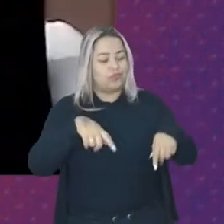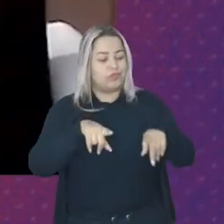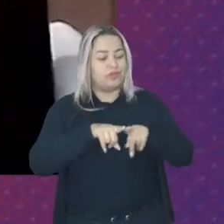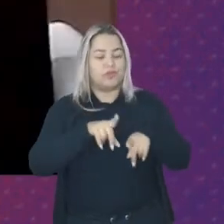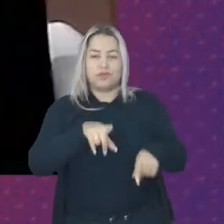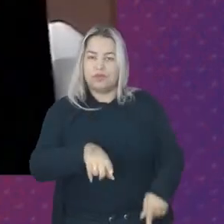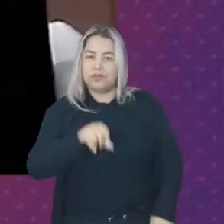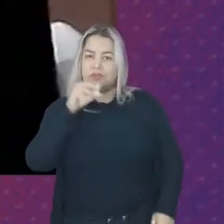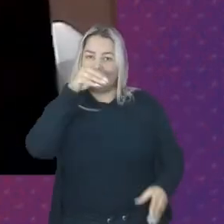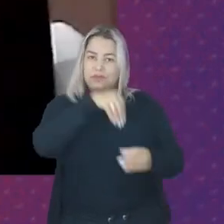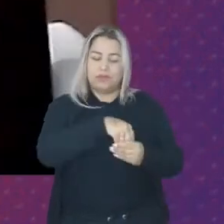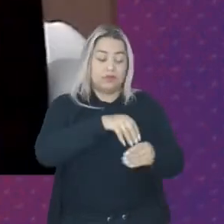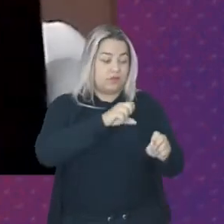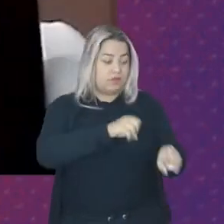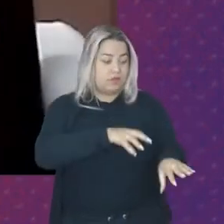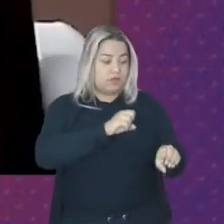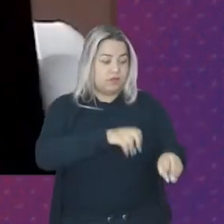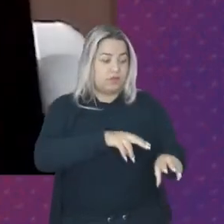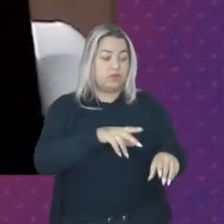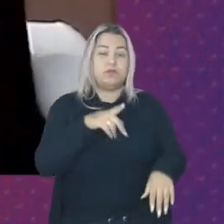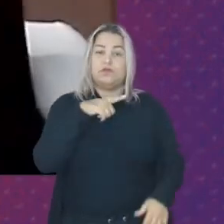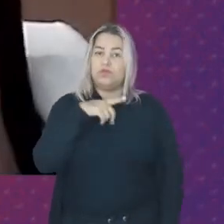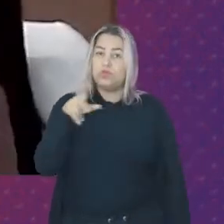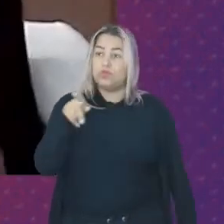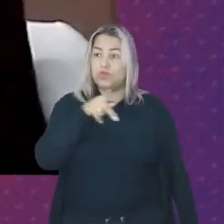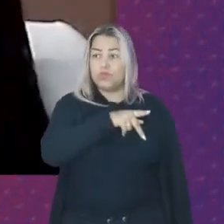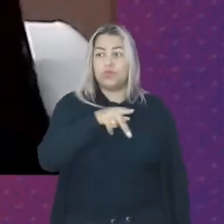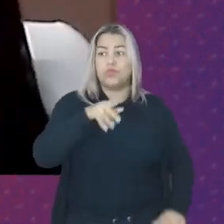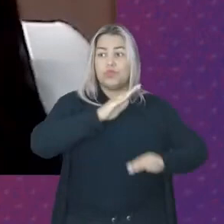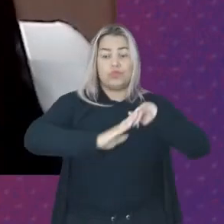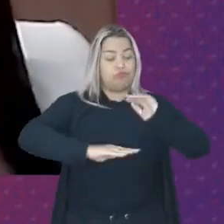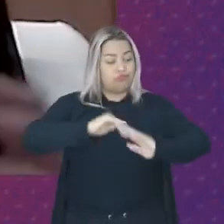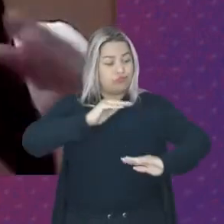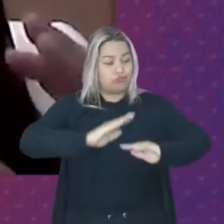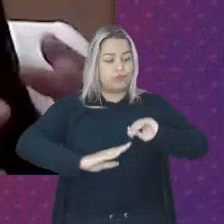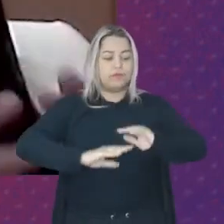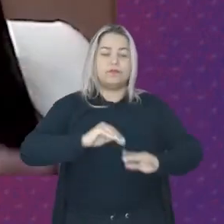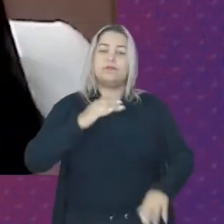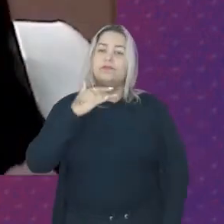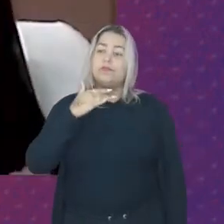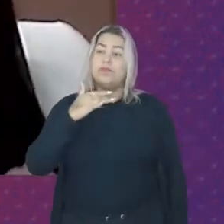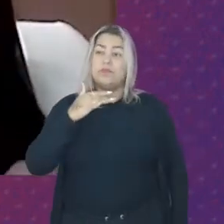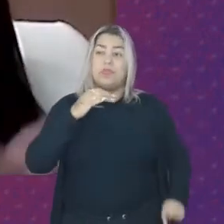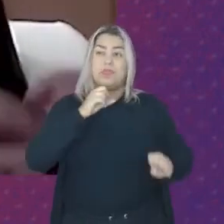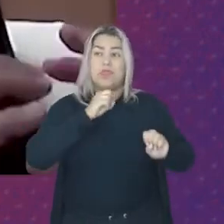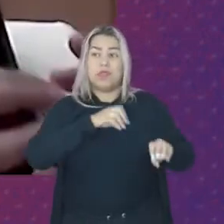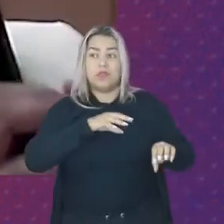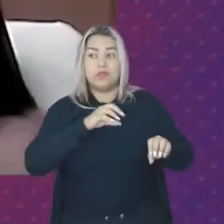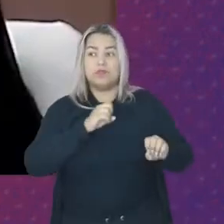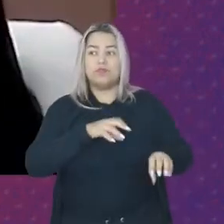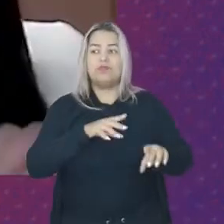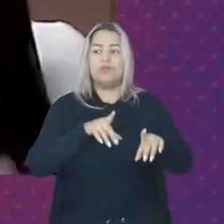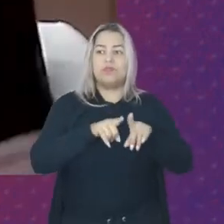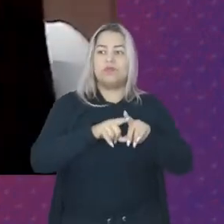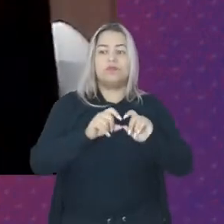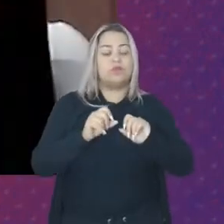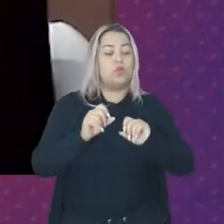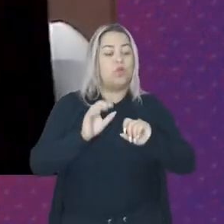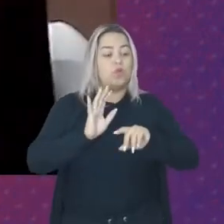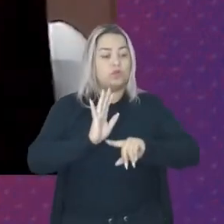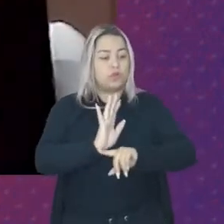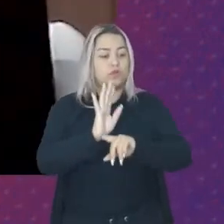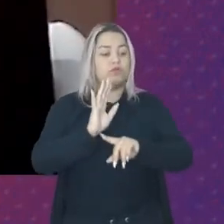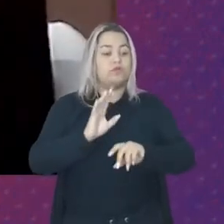definir. Dentro da educação, nós temos os professores, os profissionais da educação, os alunos, os